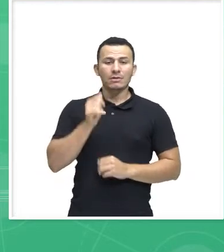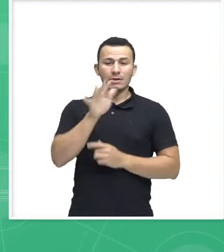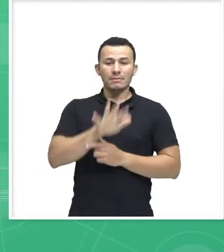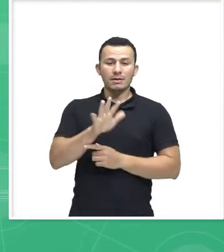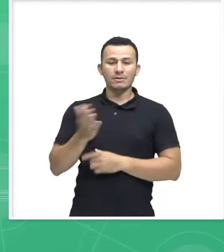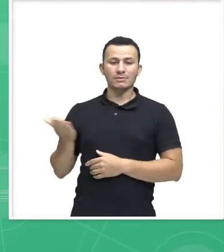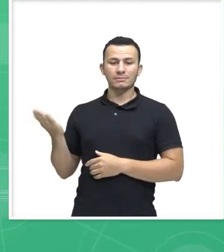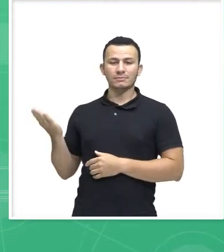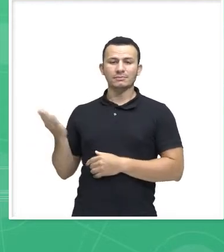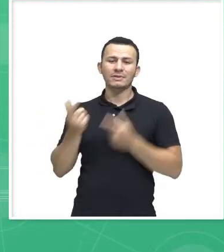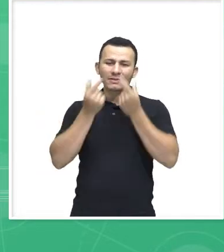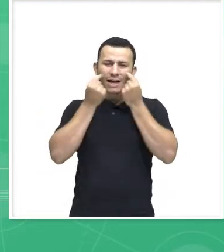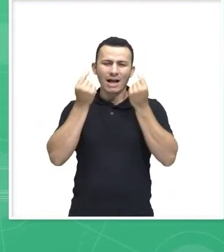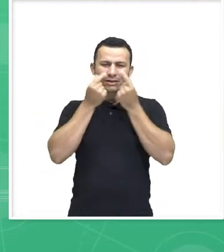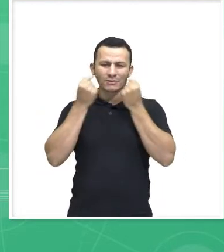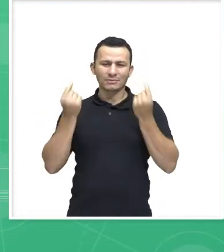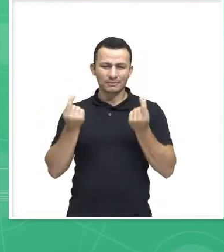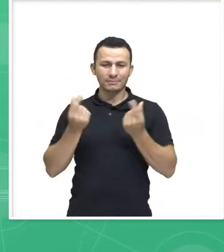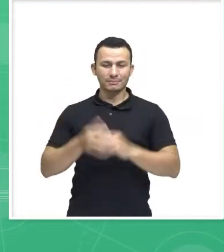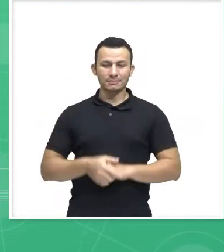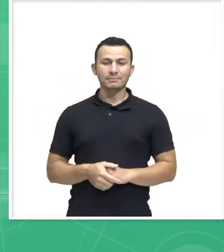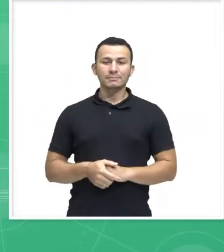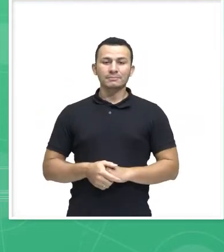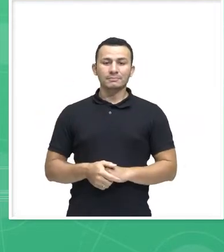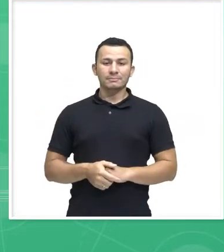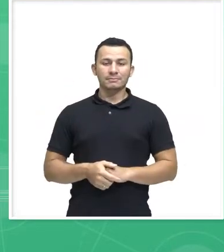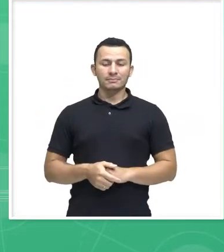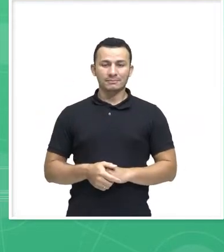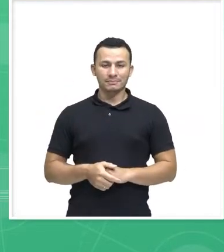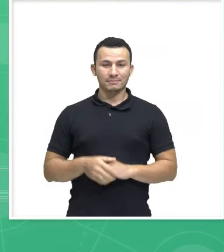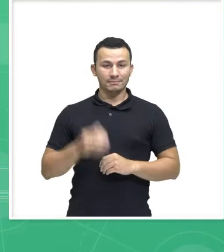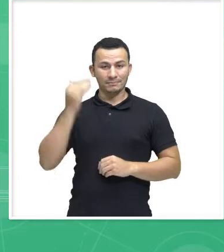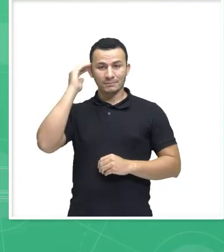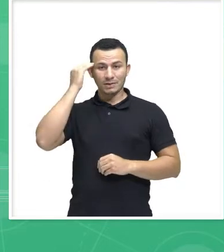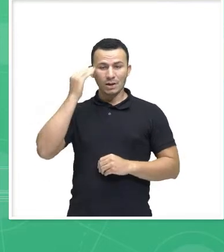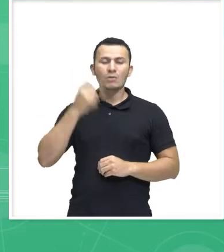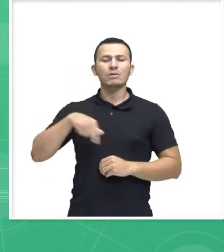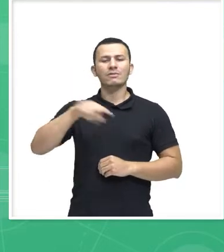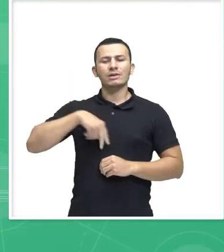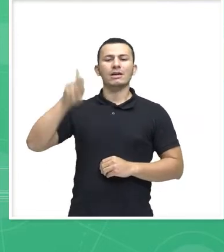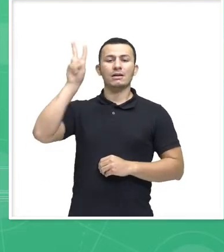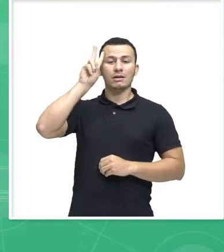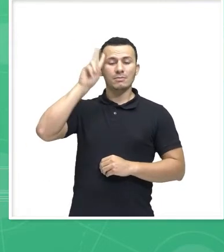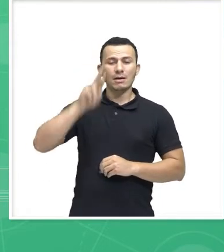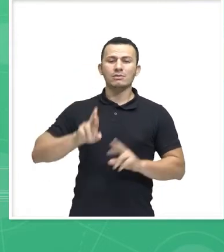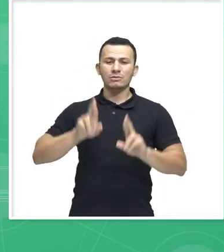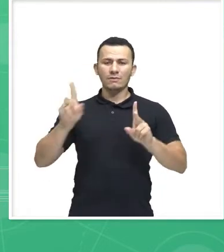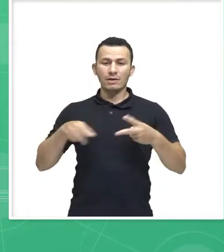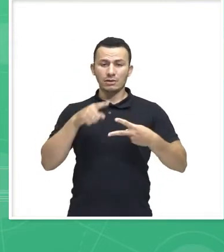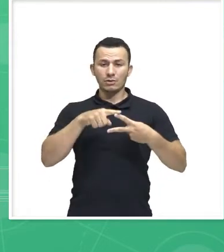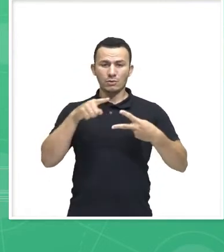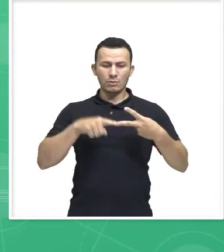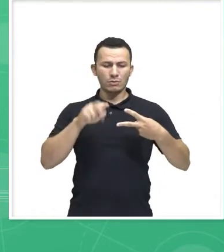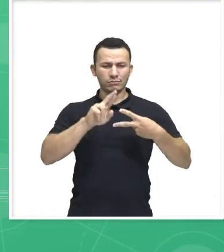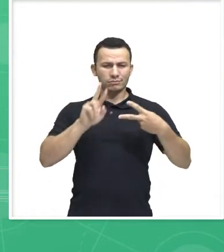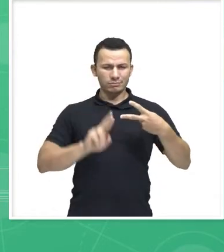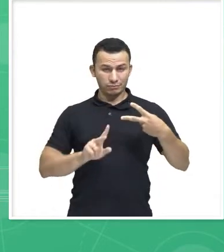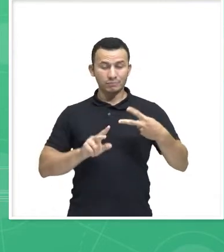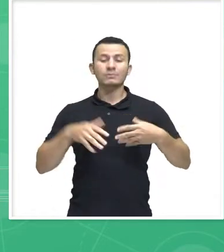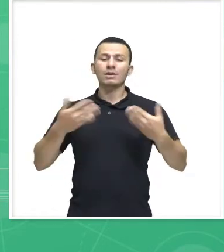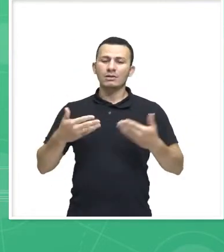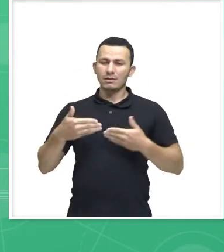vertebrado nós temos aí o gato aí na imagem certo então relembrada diferença de invertebrados e vertebrados